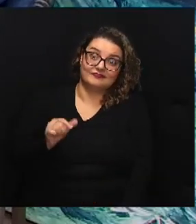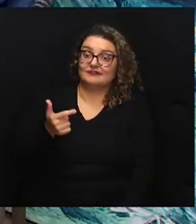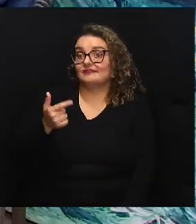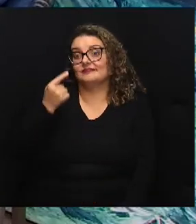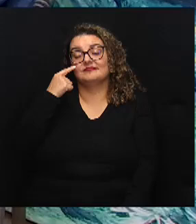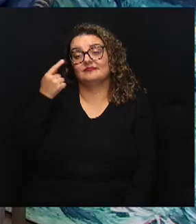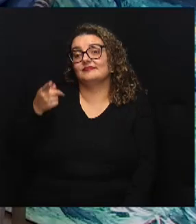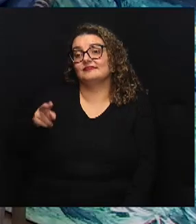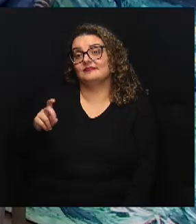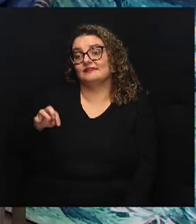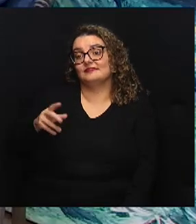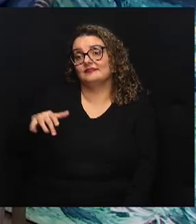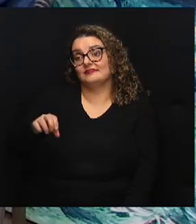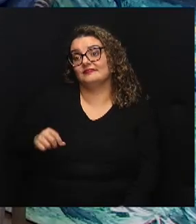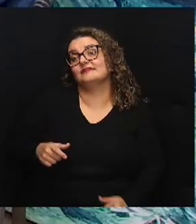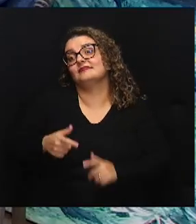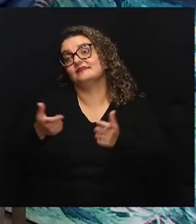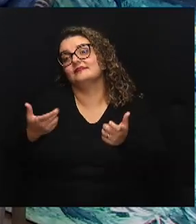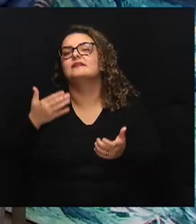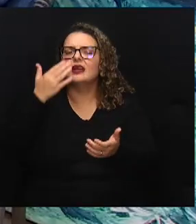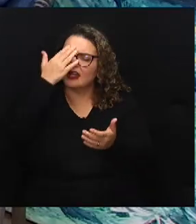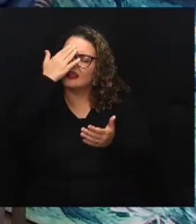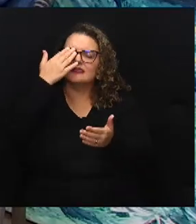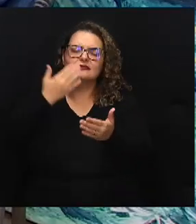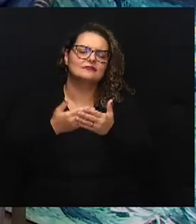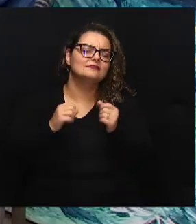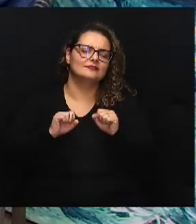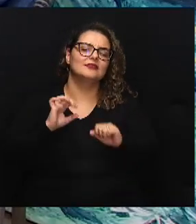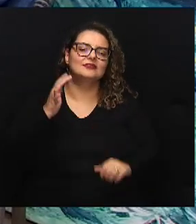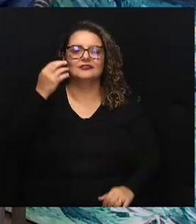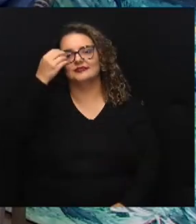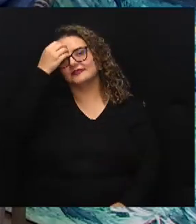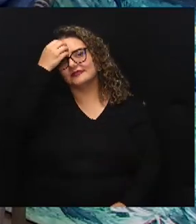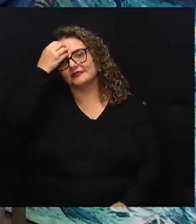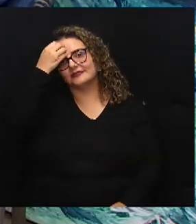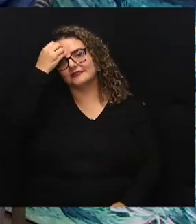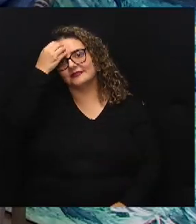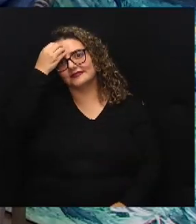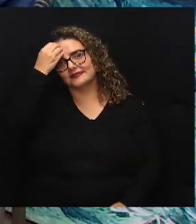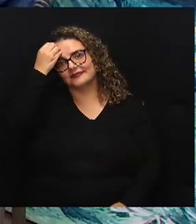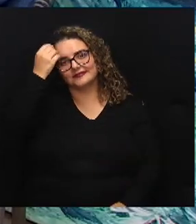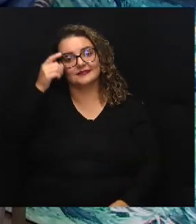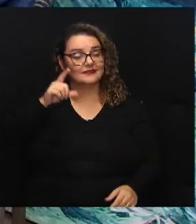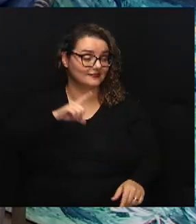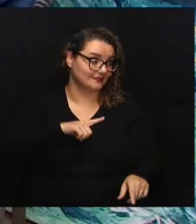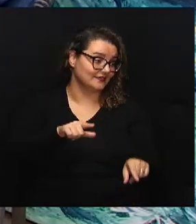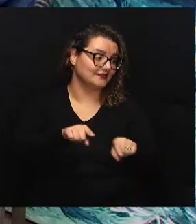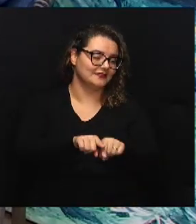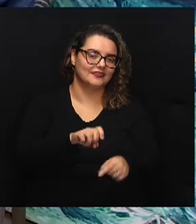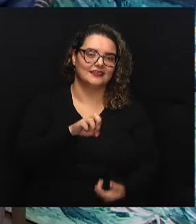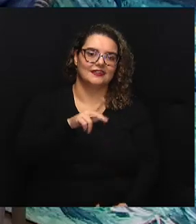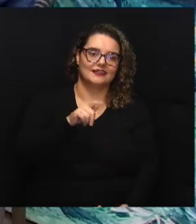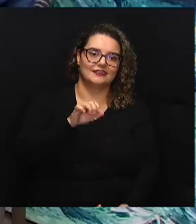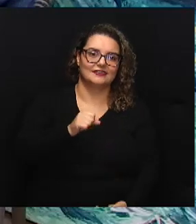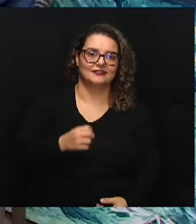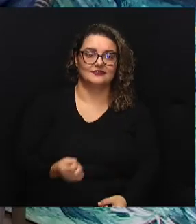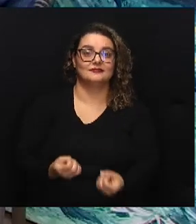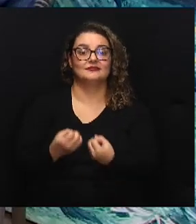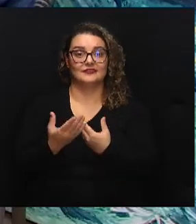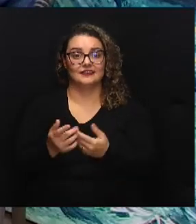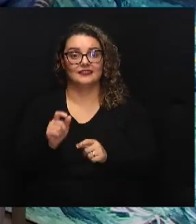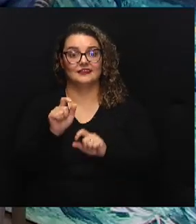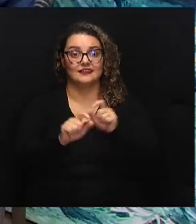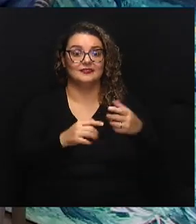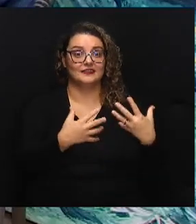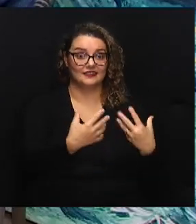tão grande, mas acredito que possa acontecer. Porque tem isso também, né, Egas? Você transmite algo e quem